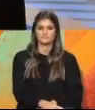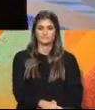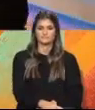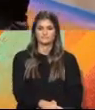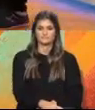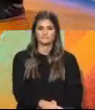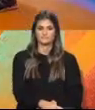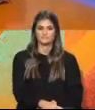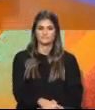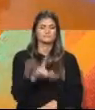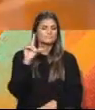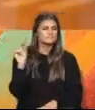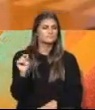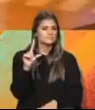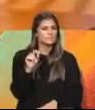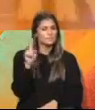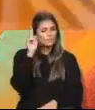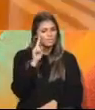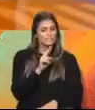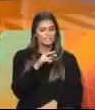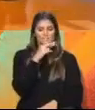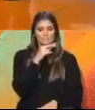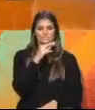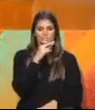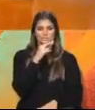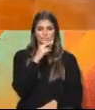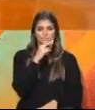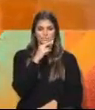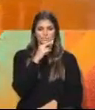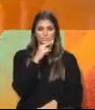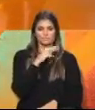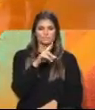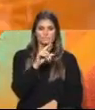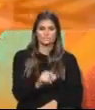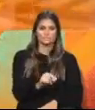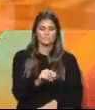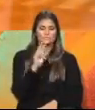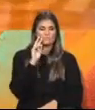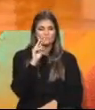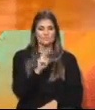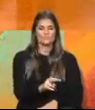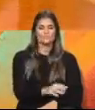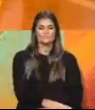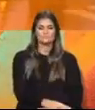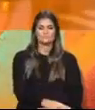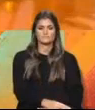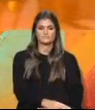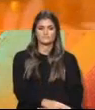Ao longo então daquele dia triste, o velho Luís